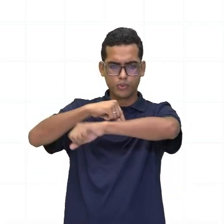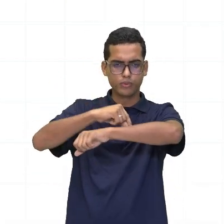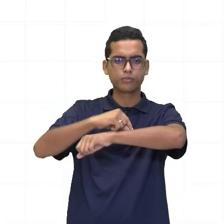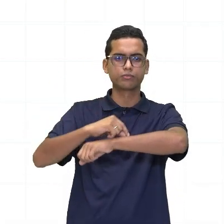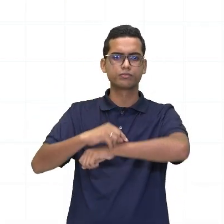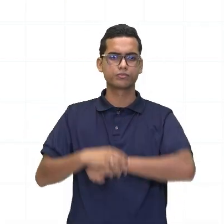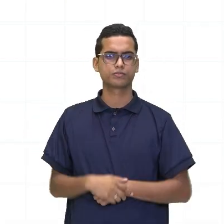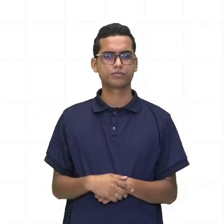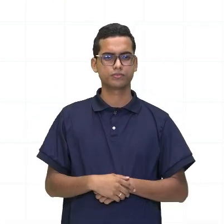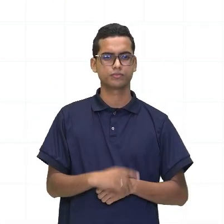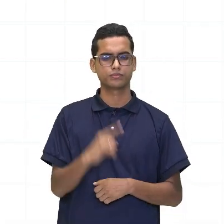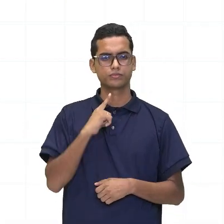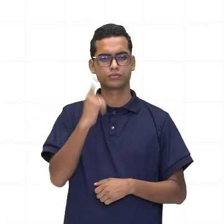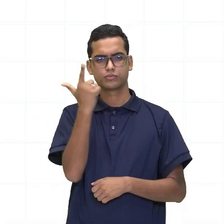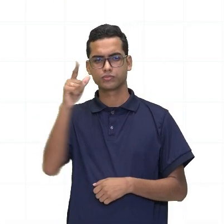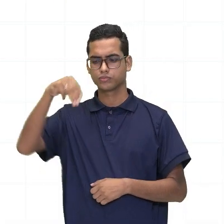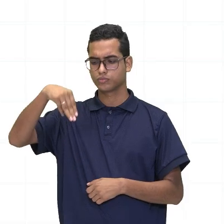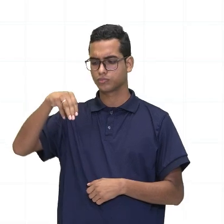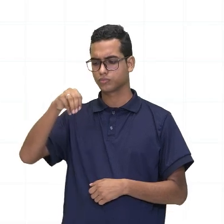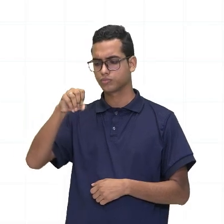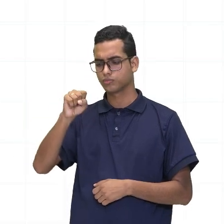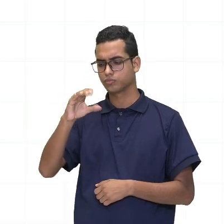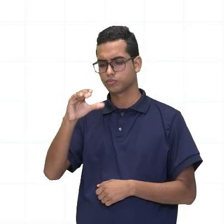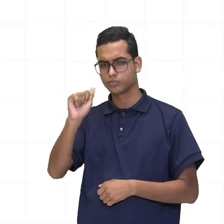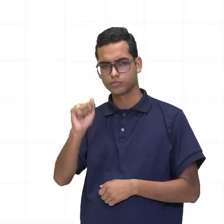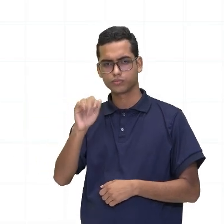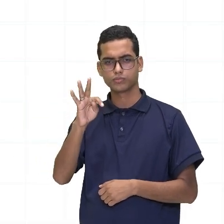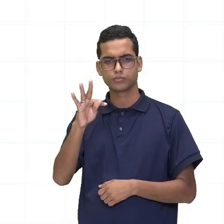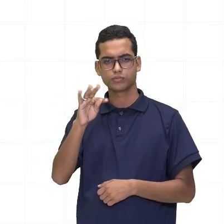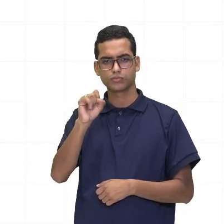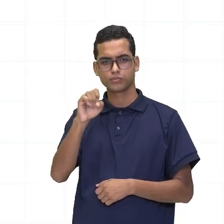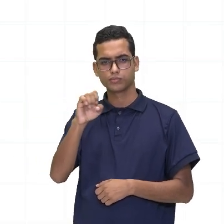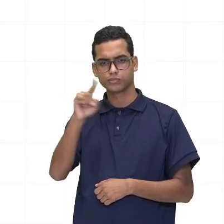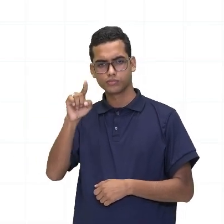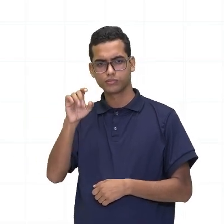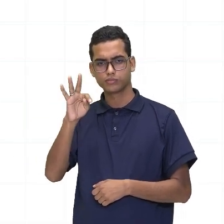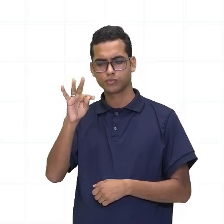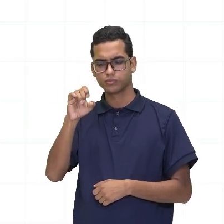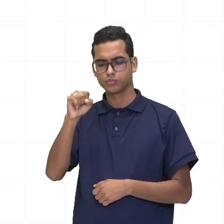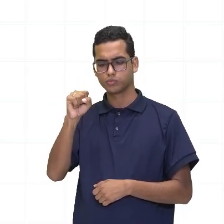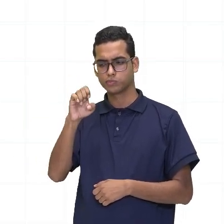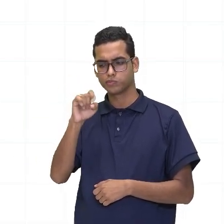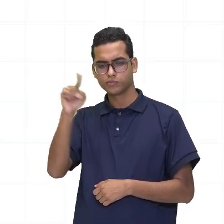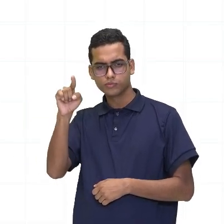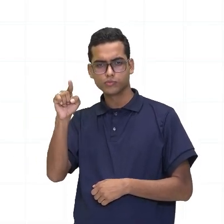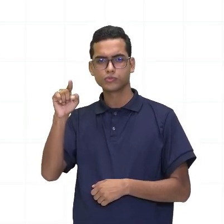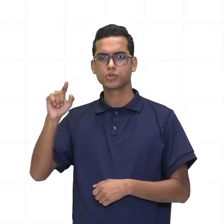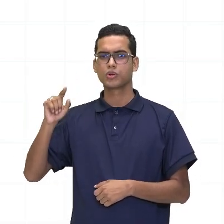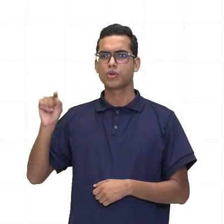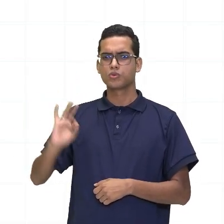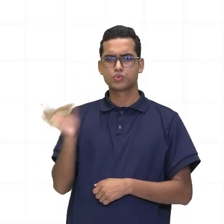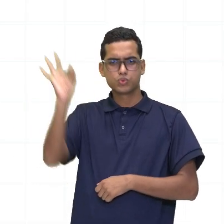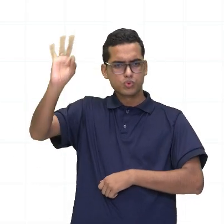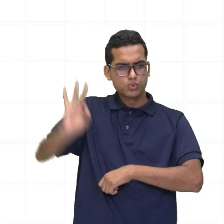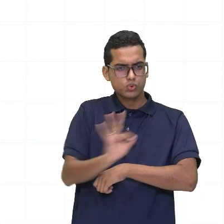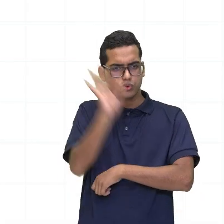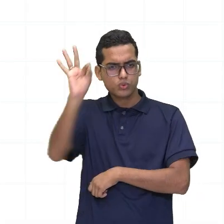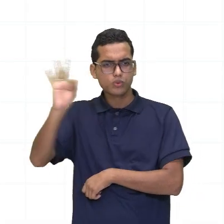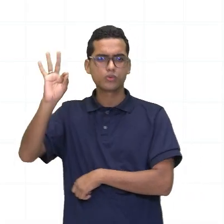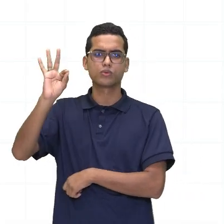mosca Tsetse, que transmite a doença do sono, que é causada pela tripanossomíase